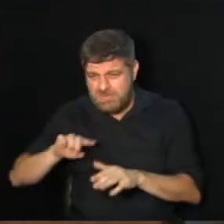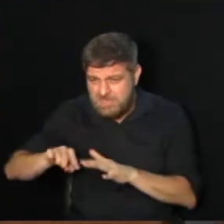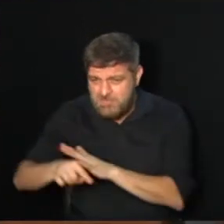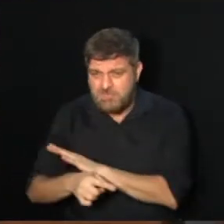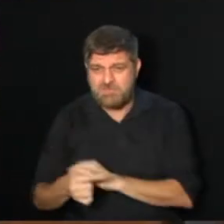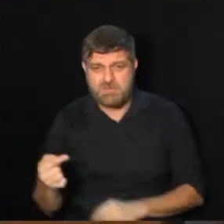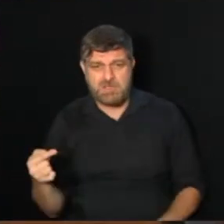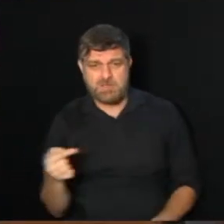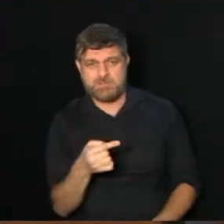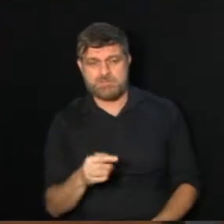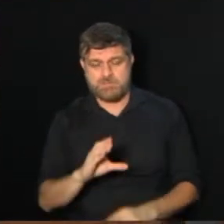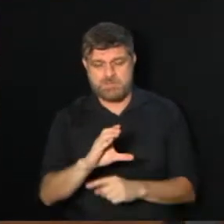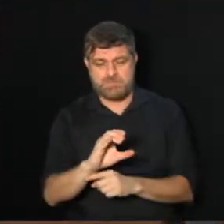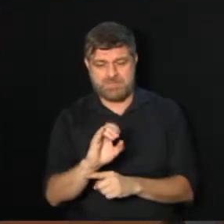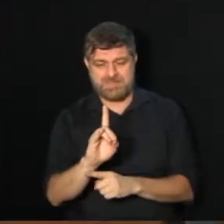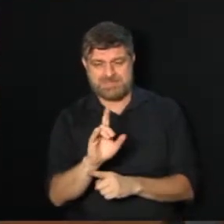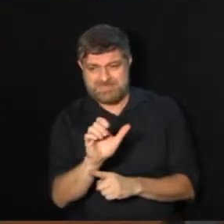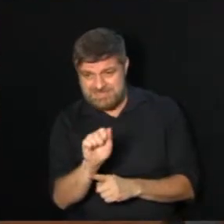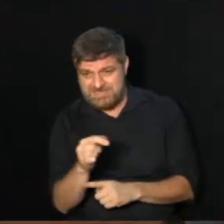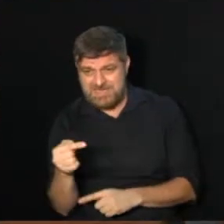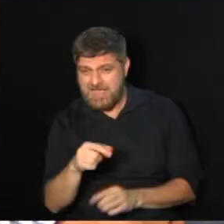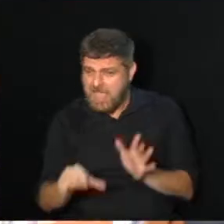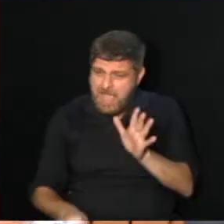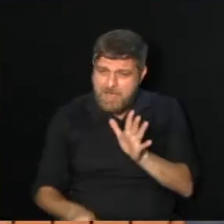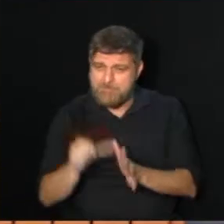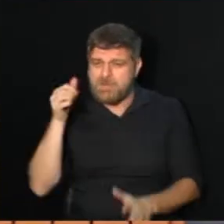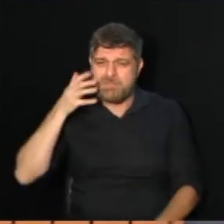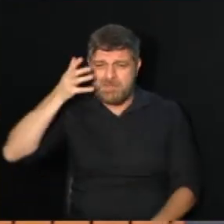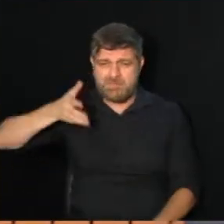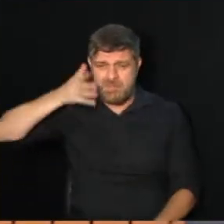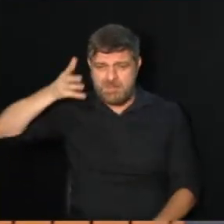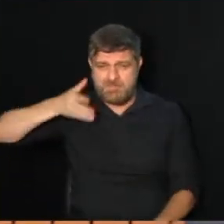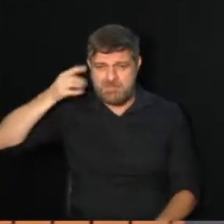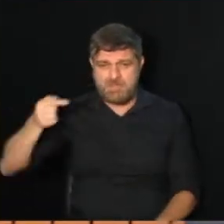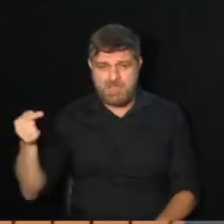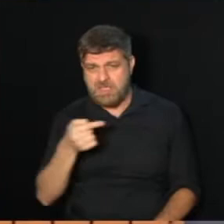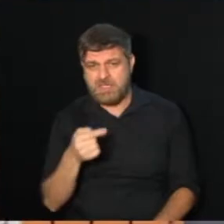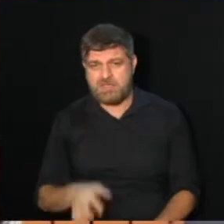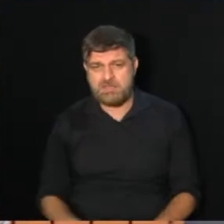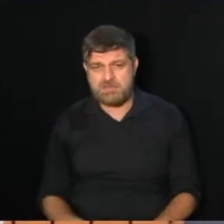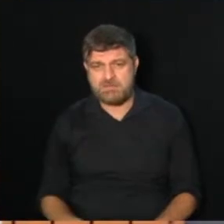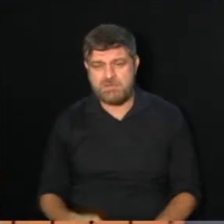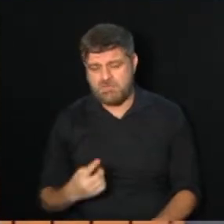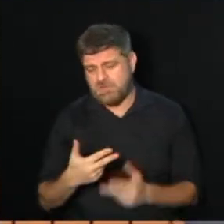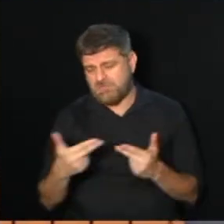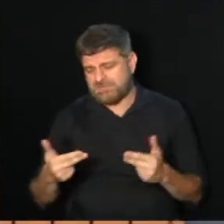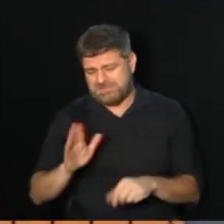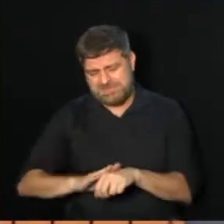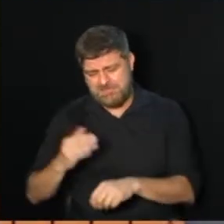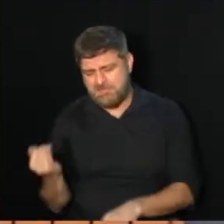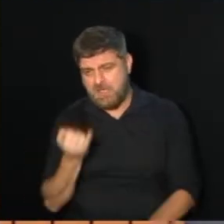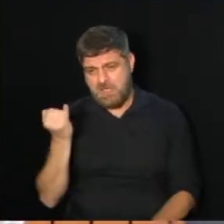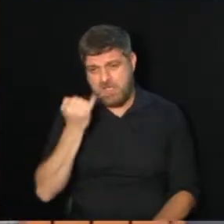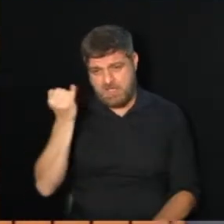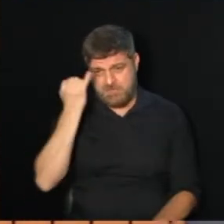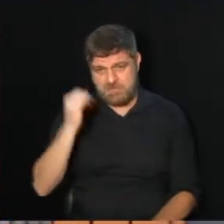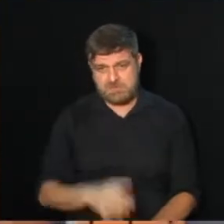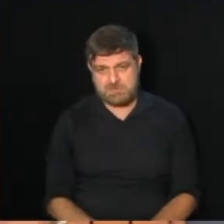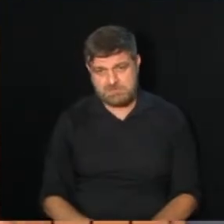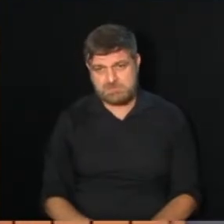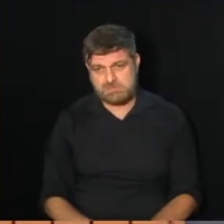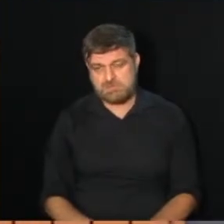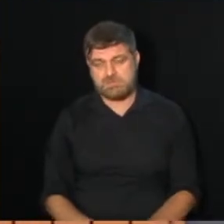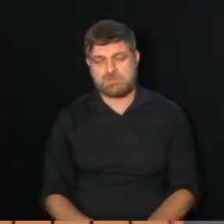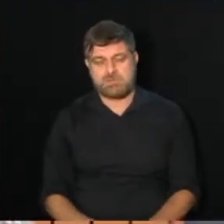em determinado momento da sua fala, e ela foi, acho que a primeira a falar, salvo o melhor juízo, ela falou uma das coisas mais importantes dentro de um